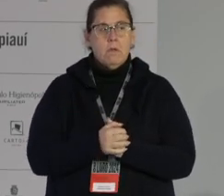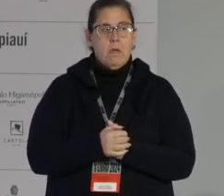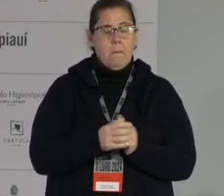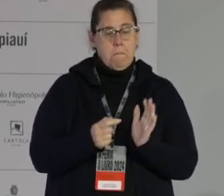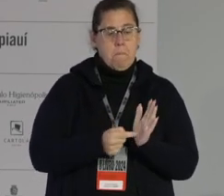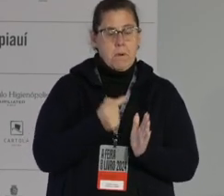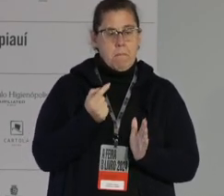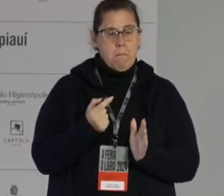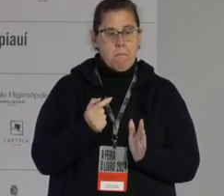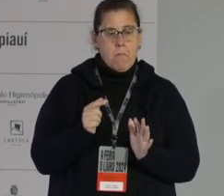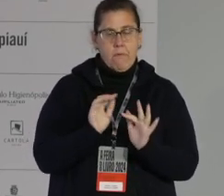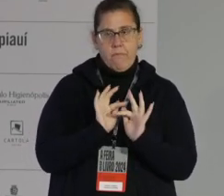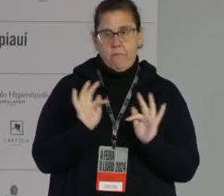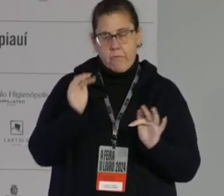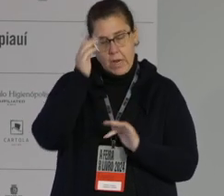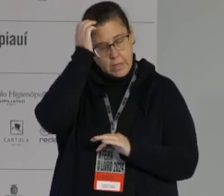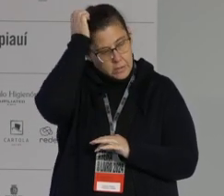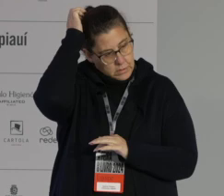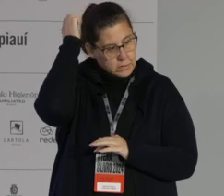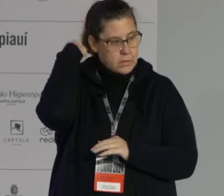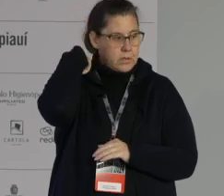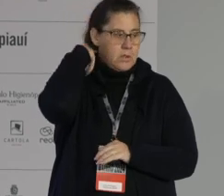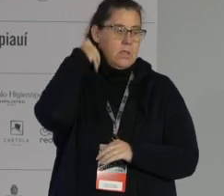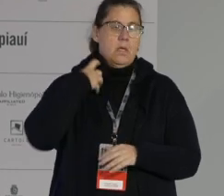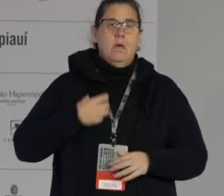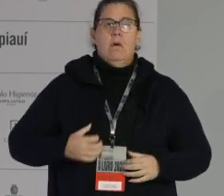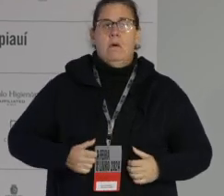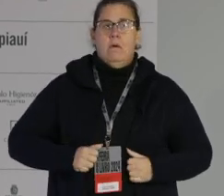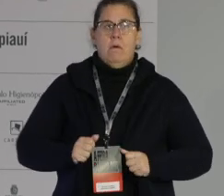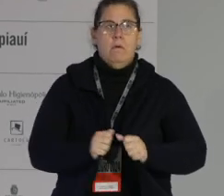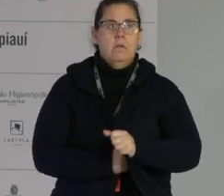primeira primeira linha do livro é tipo... Ah,